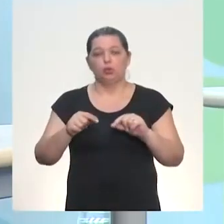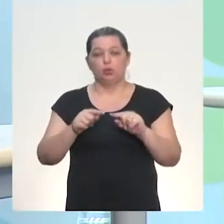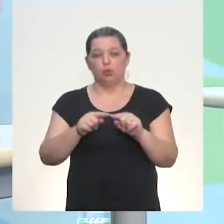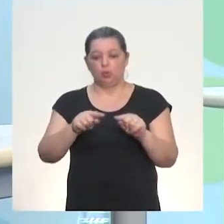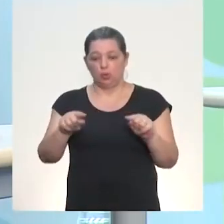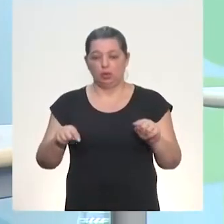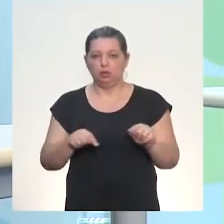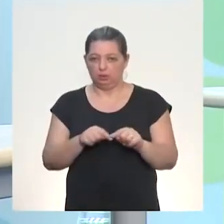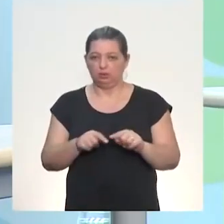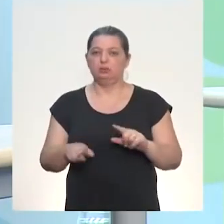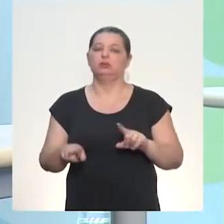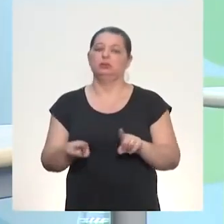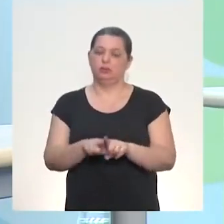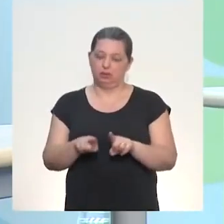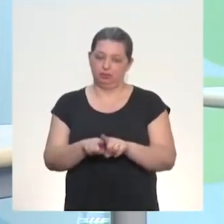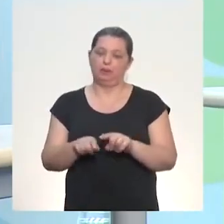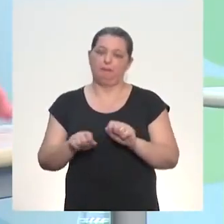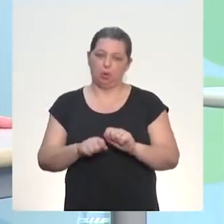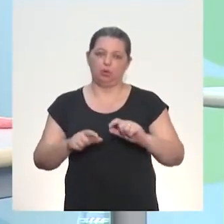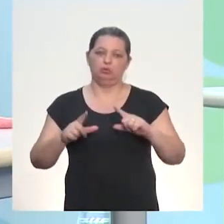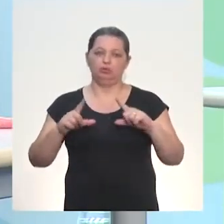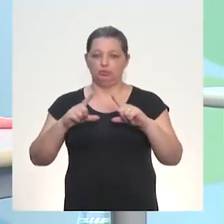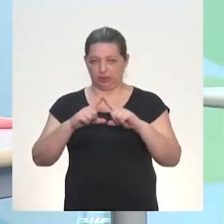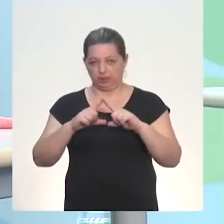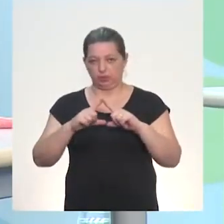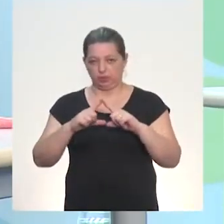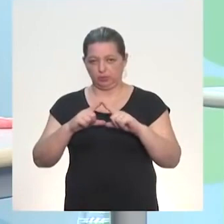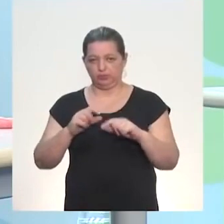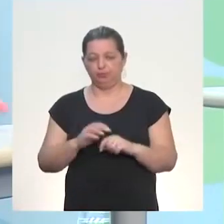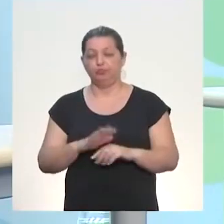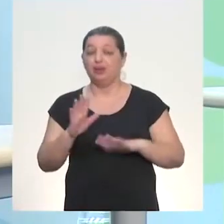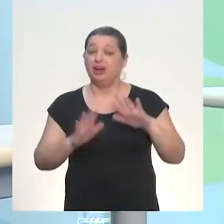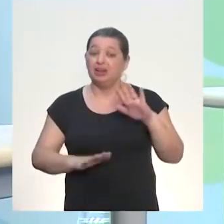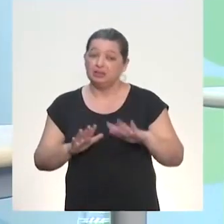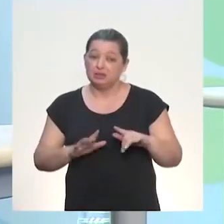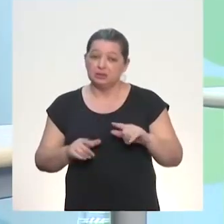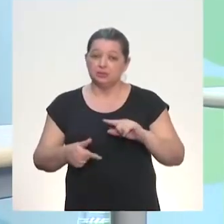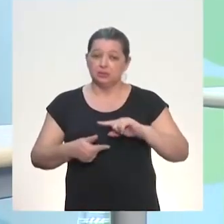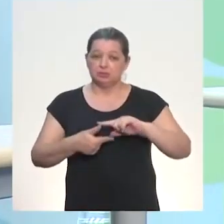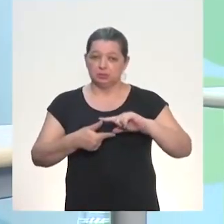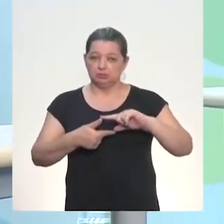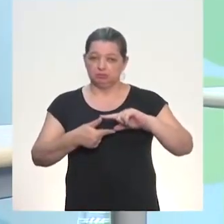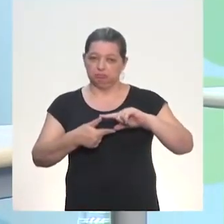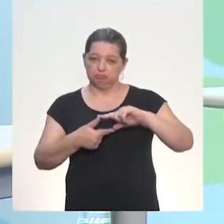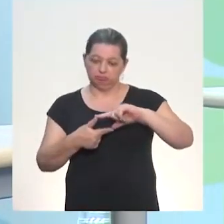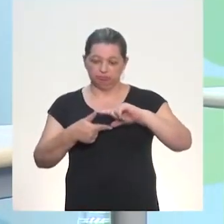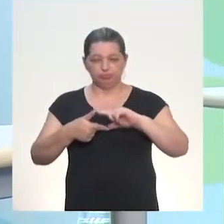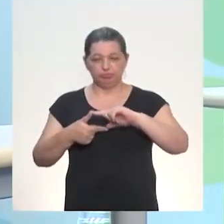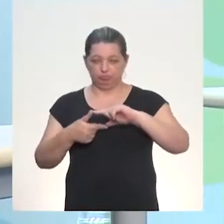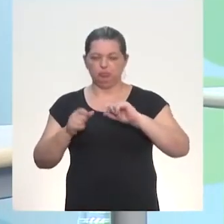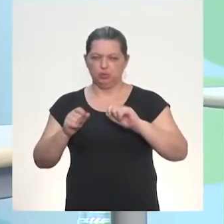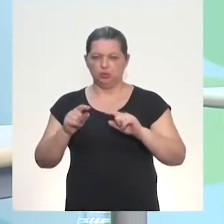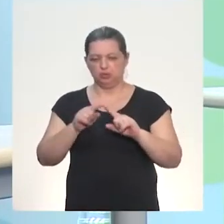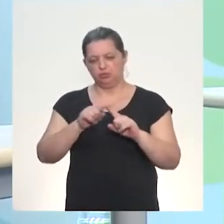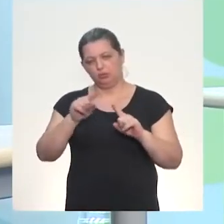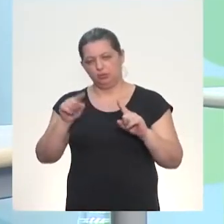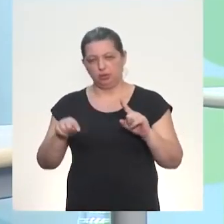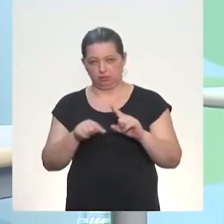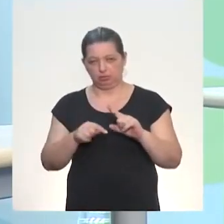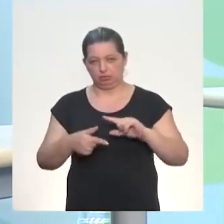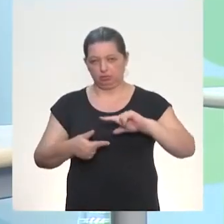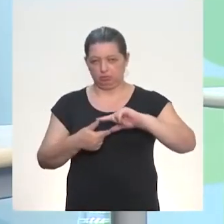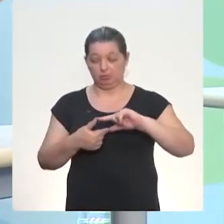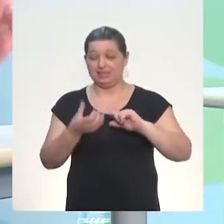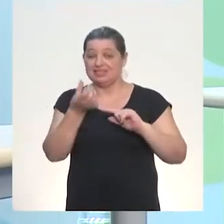é retângulo, por causa das suas propriedades. Então, às vezes, as suas faces retangulares podem ser quadradas também, tá bom? Mas são